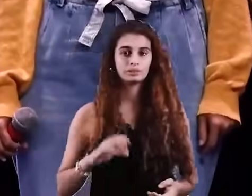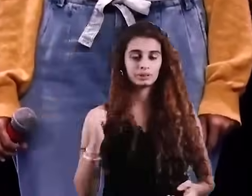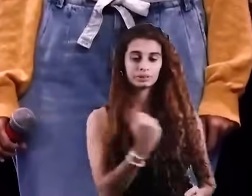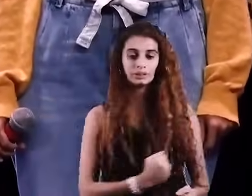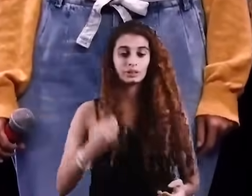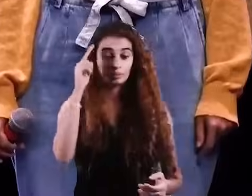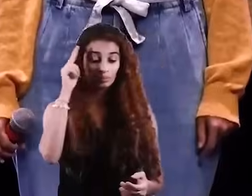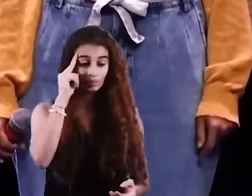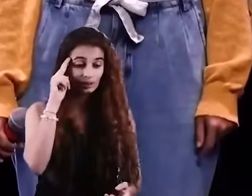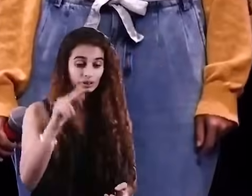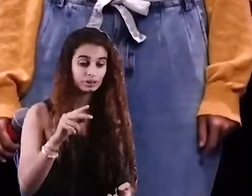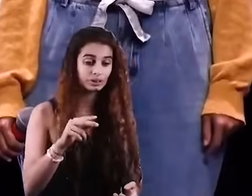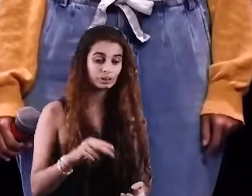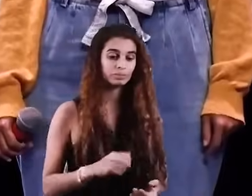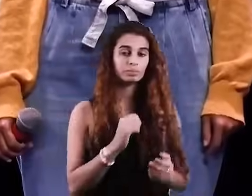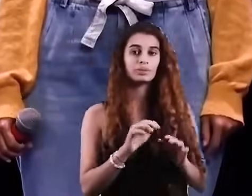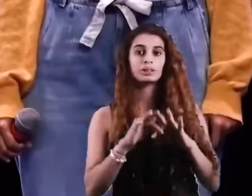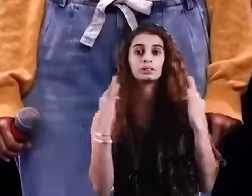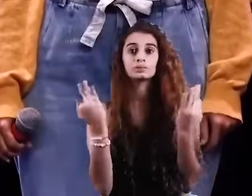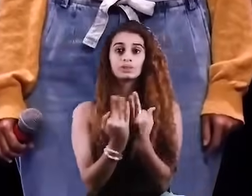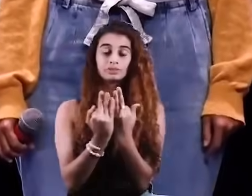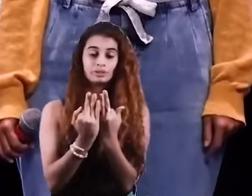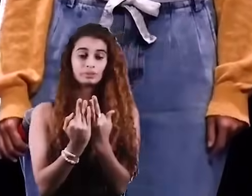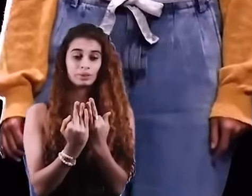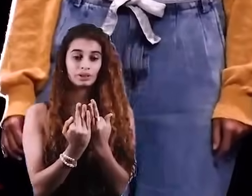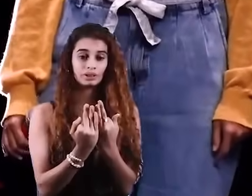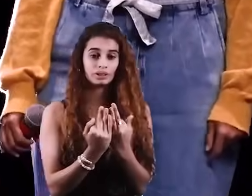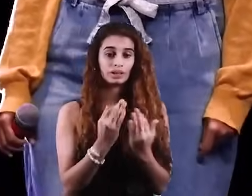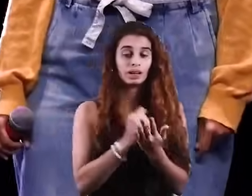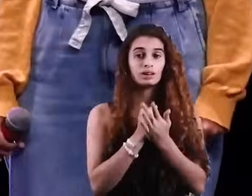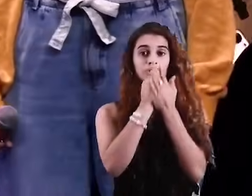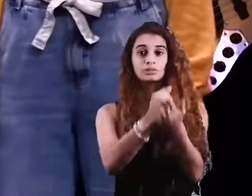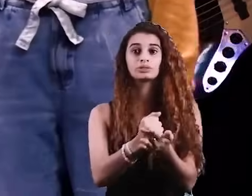perceber, que vai enxergar, que vai alertar, que vai ajudar.